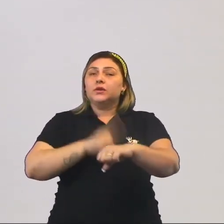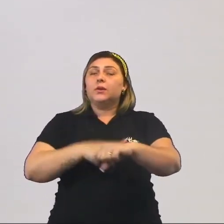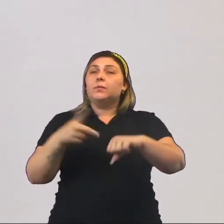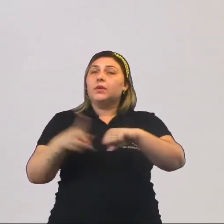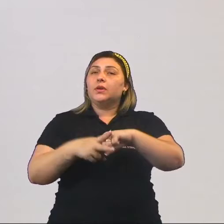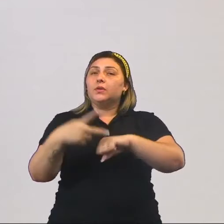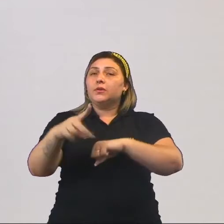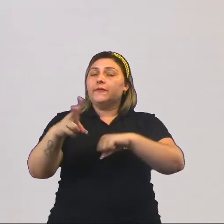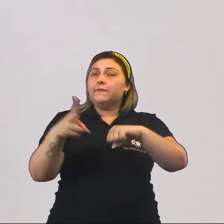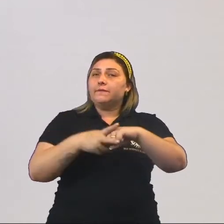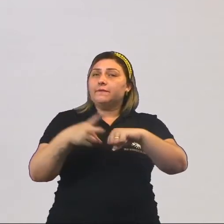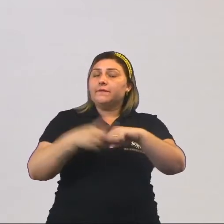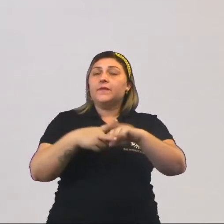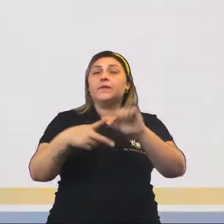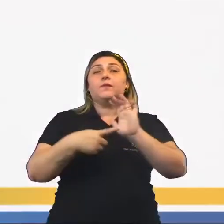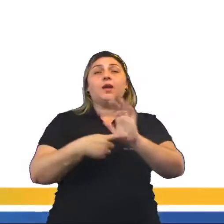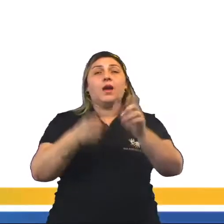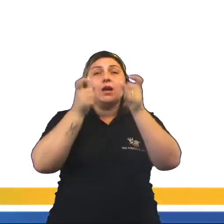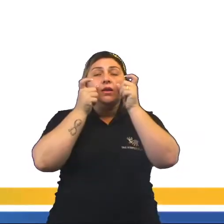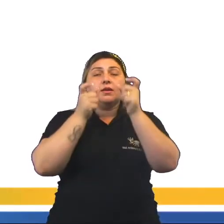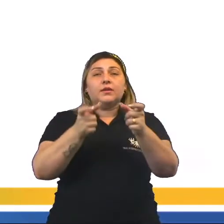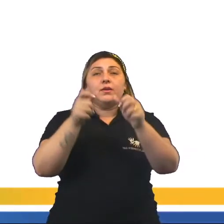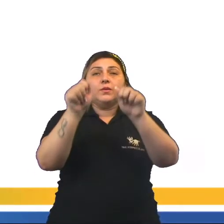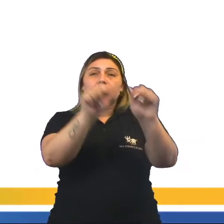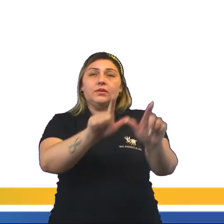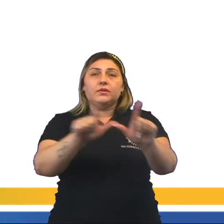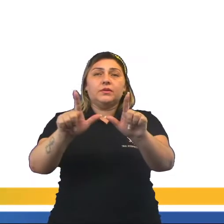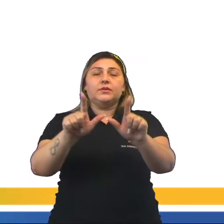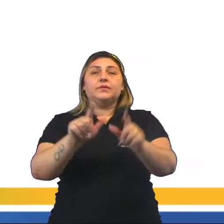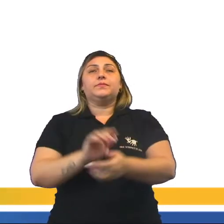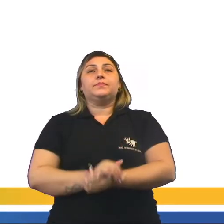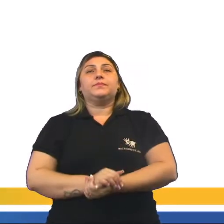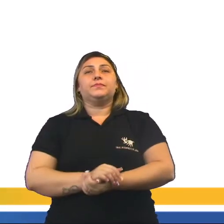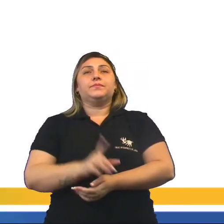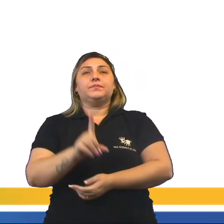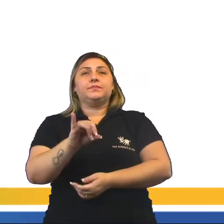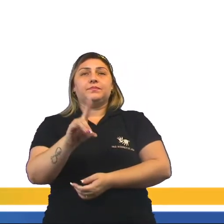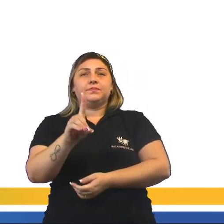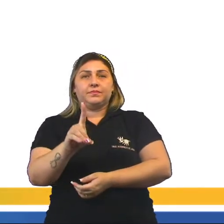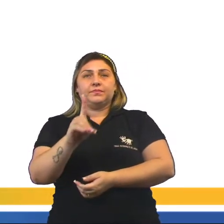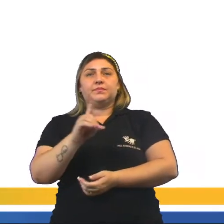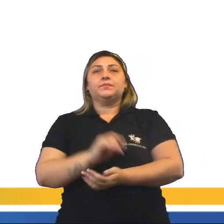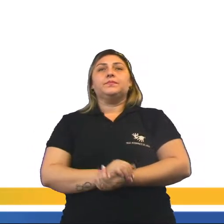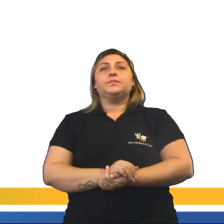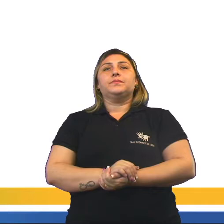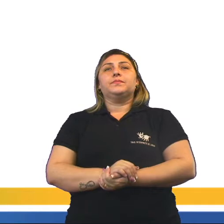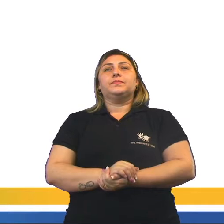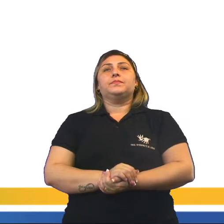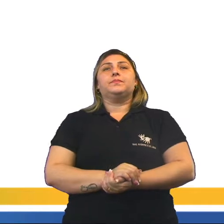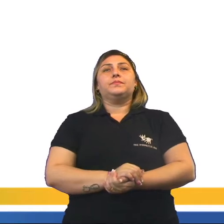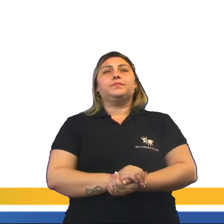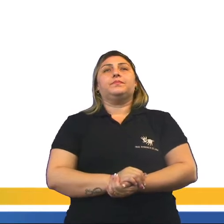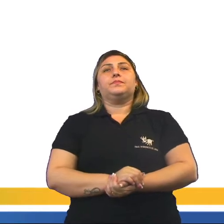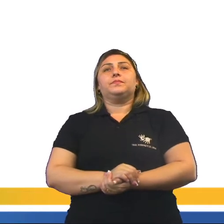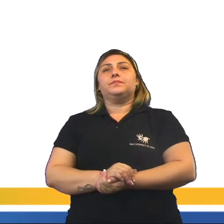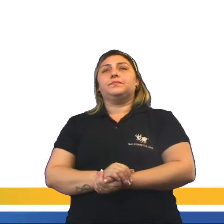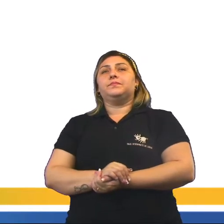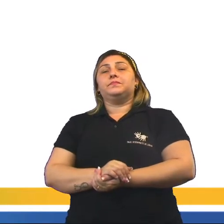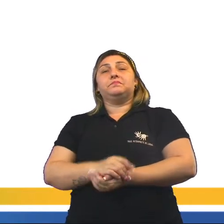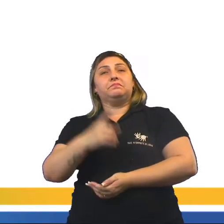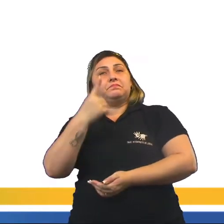verbo. Prestem atenção aí no slide. Did I study